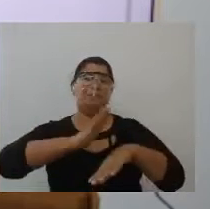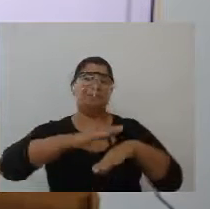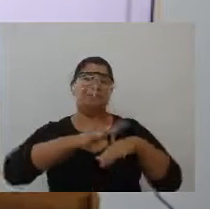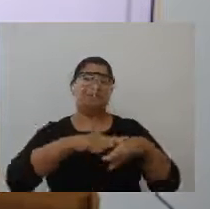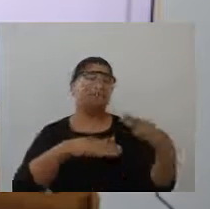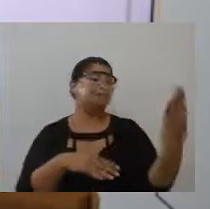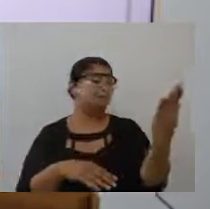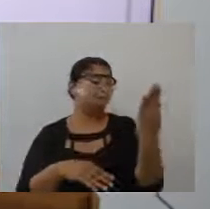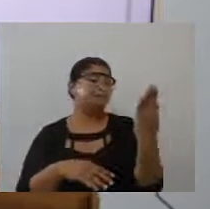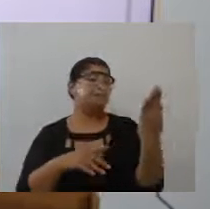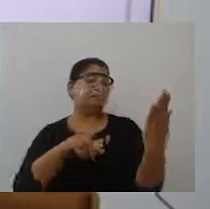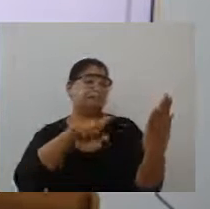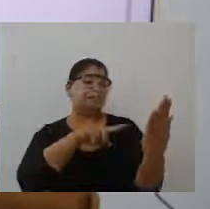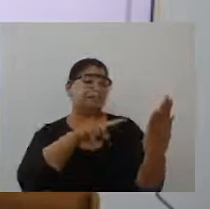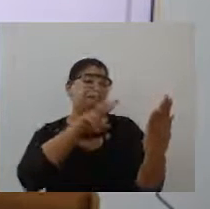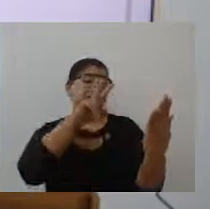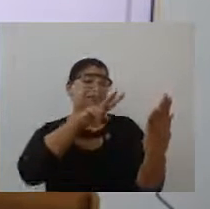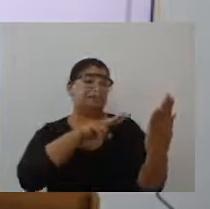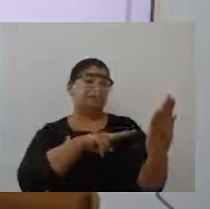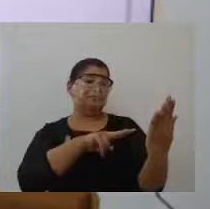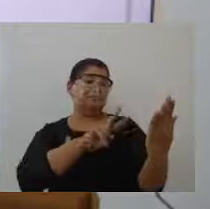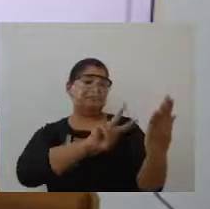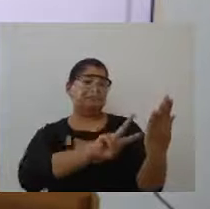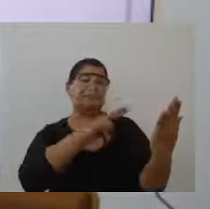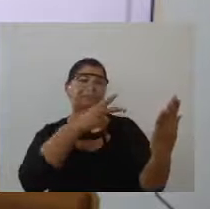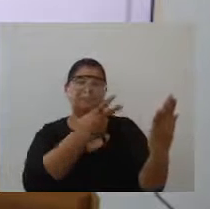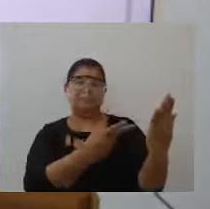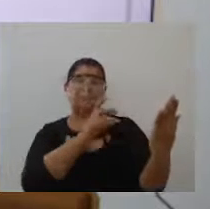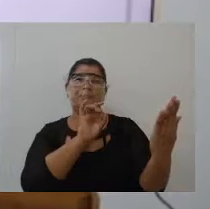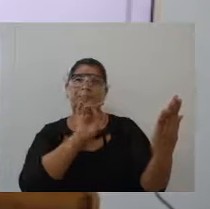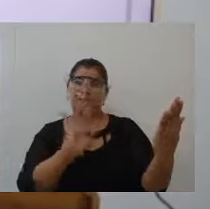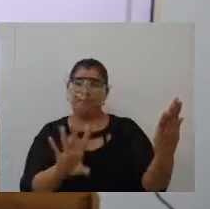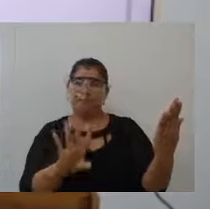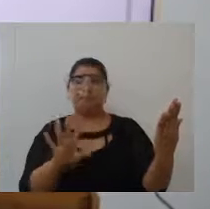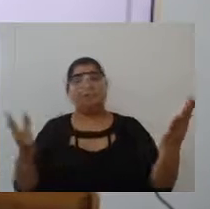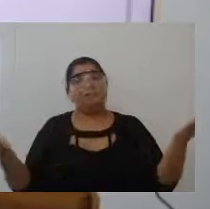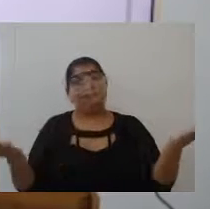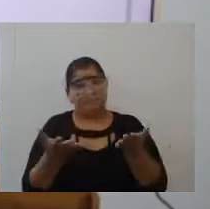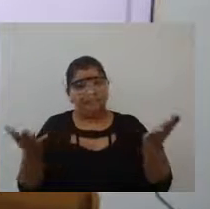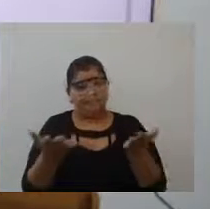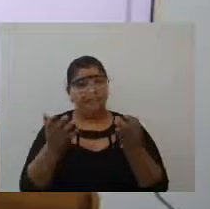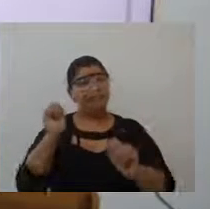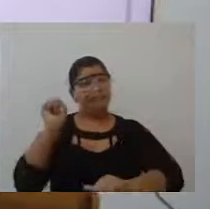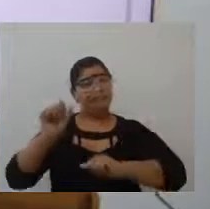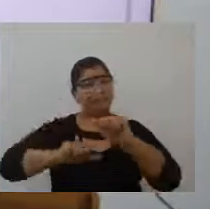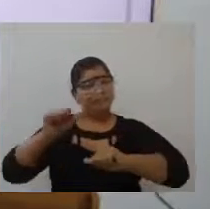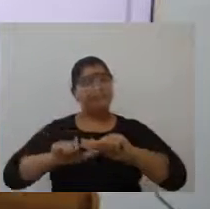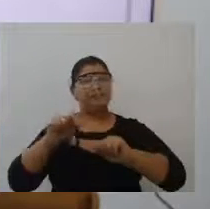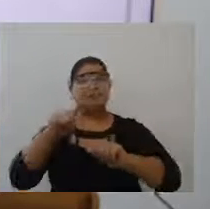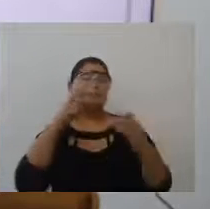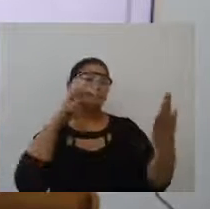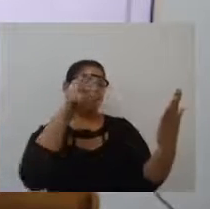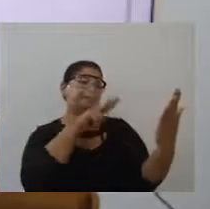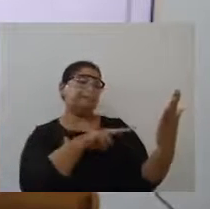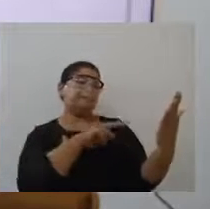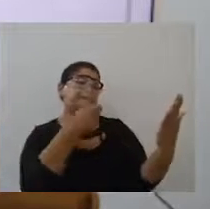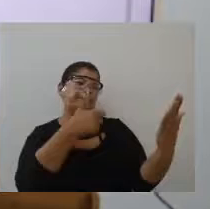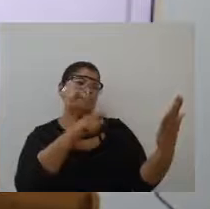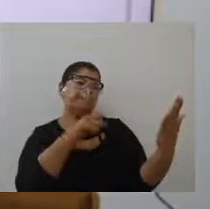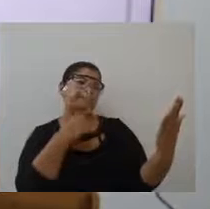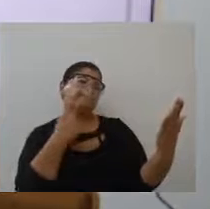Você recebia, você interpretava. Hoje, não. Você julga e você conversa